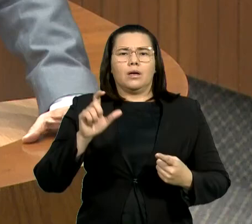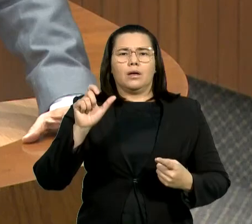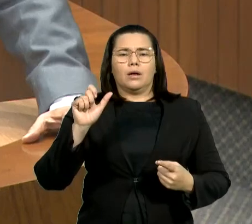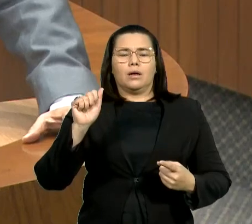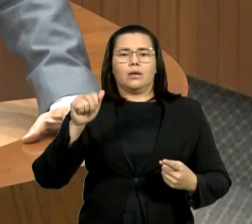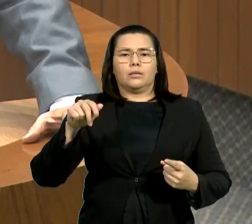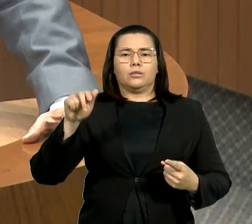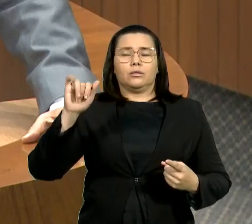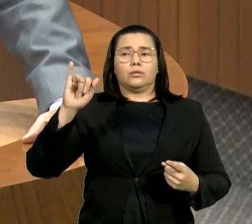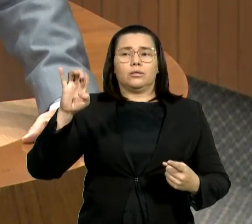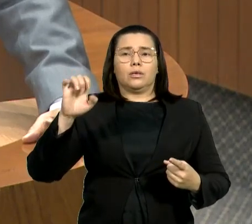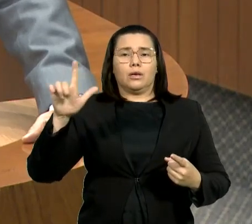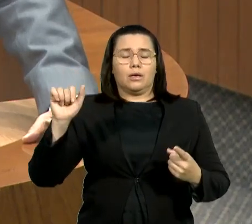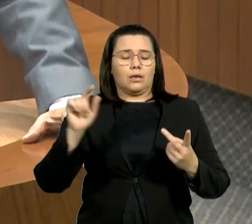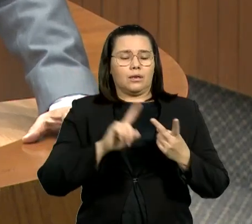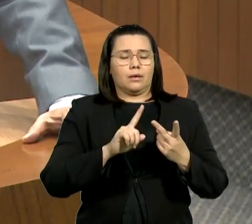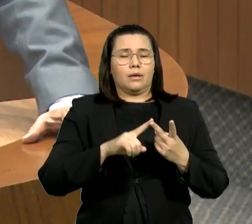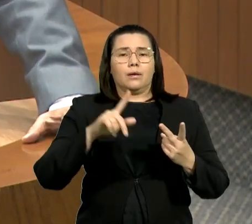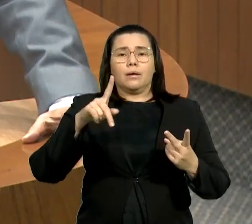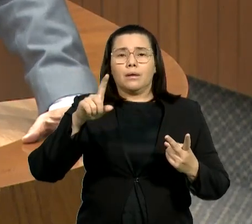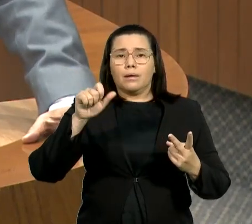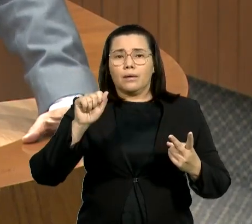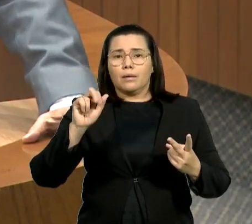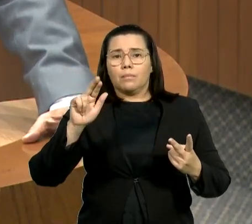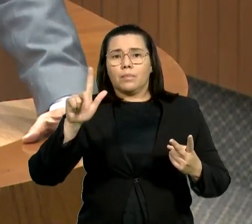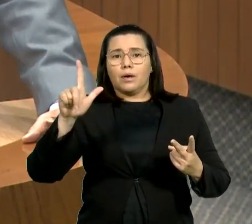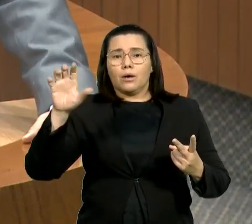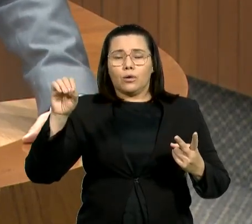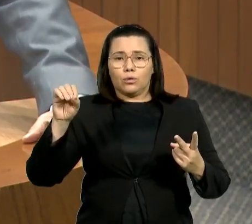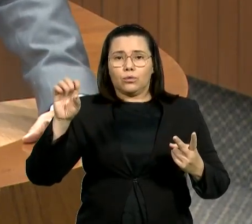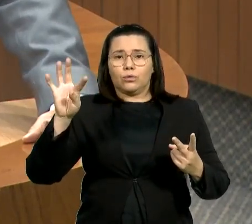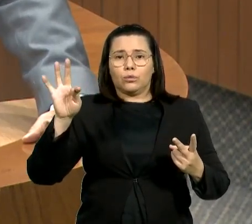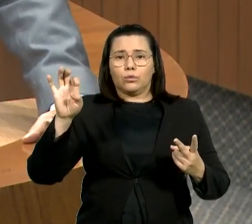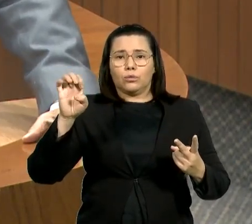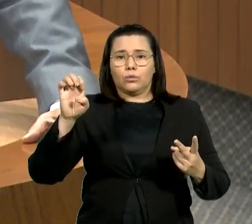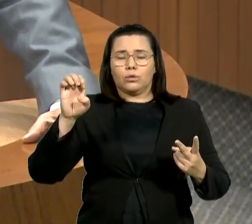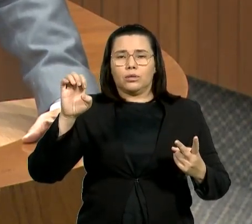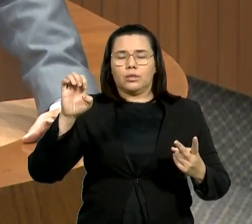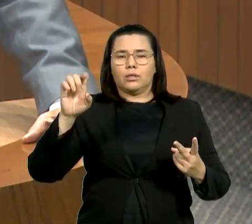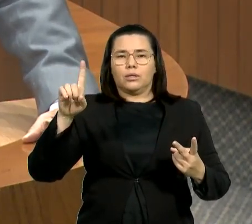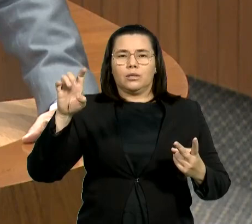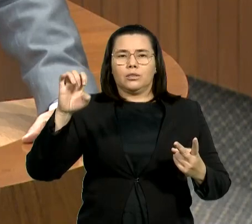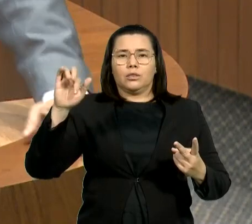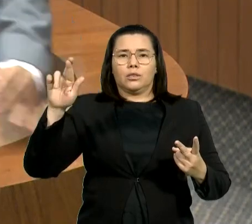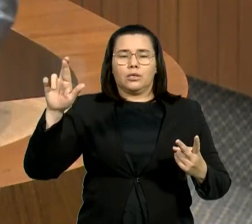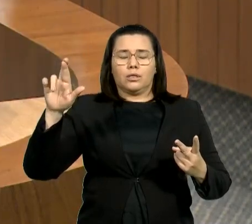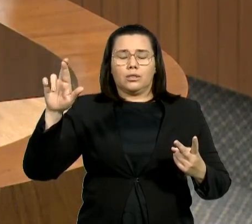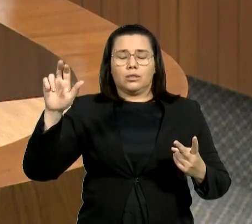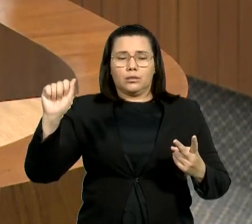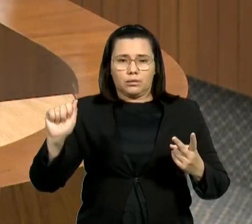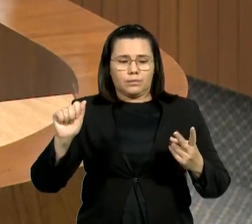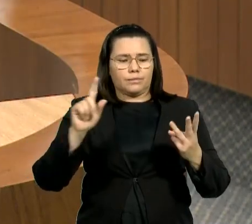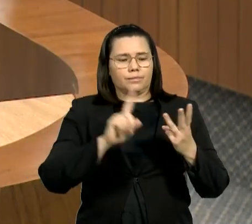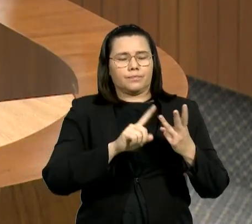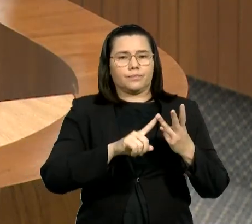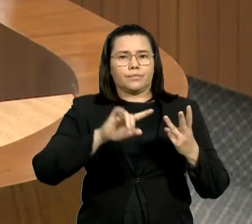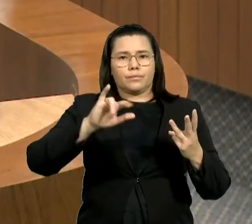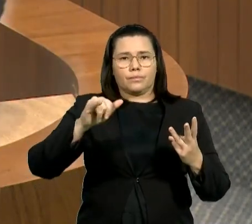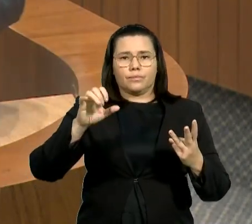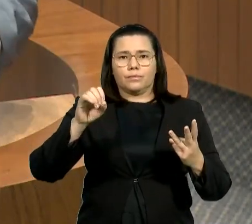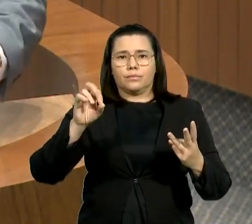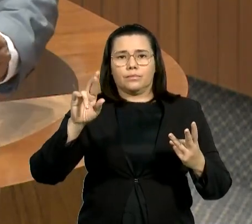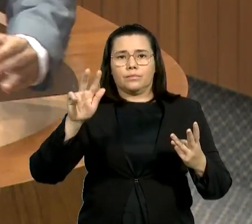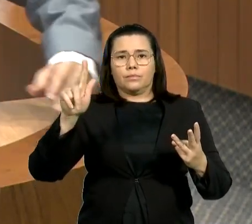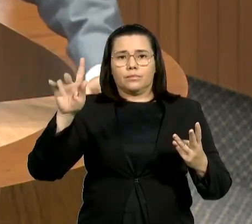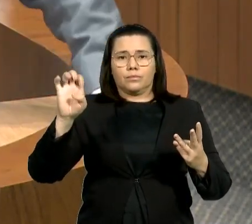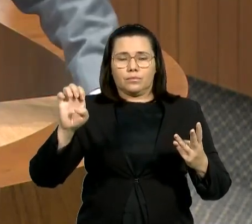o ministro Paulo Teixeira e o ministro Jorge Messias, do nosso